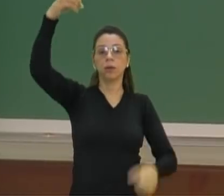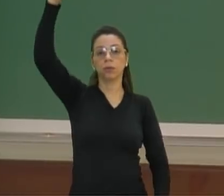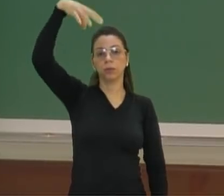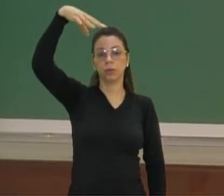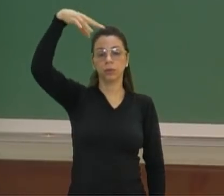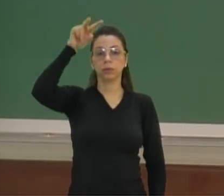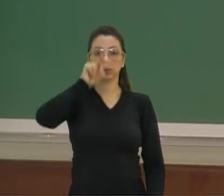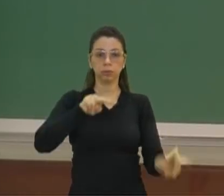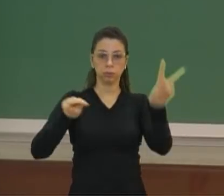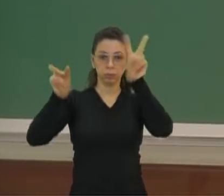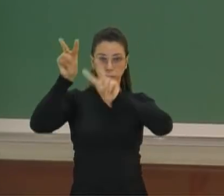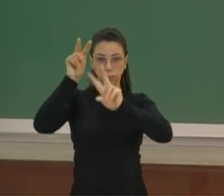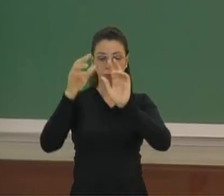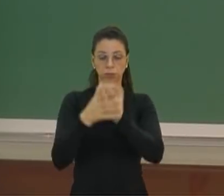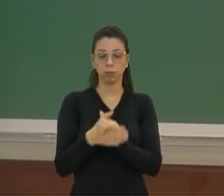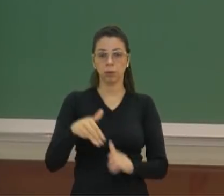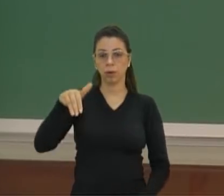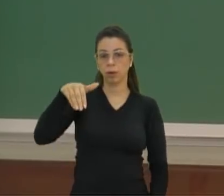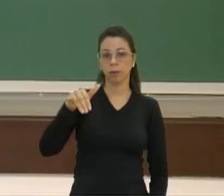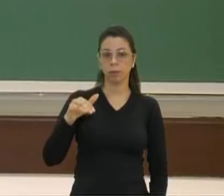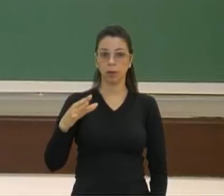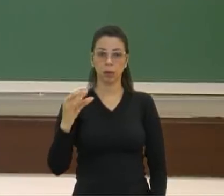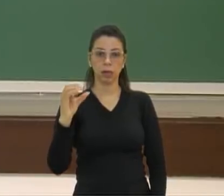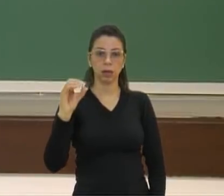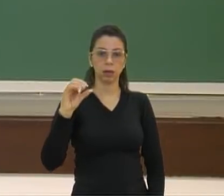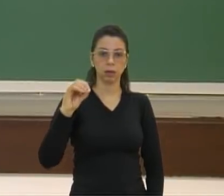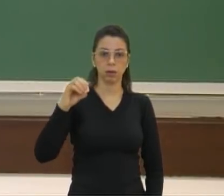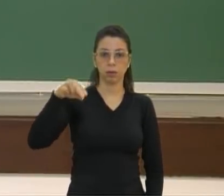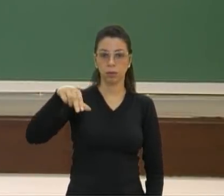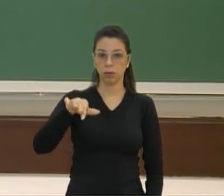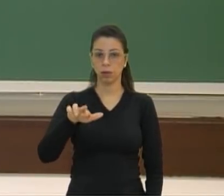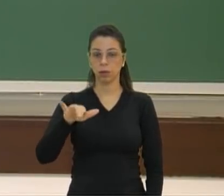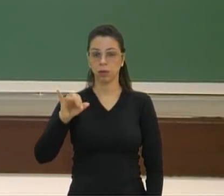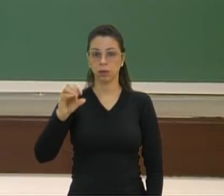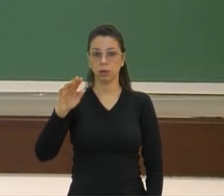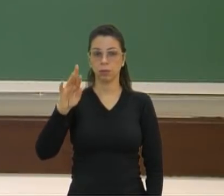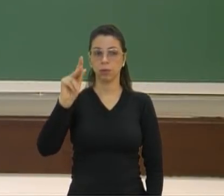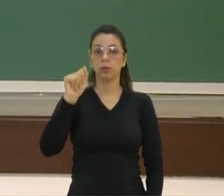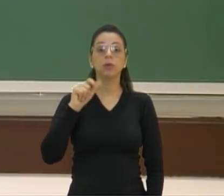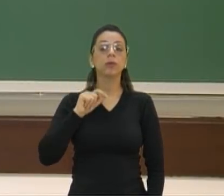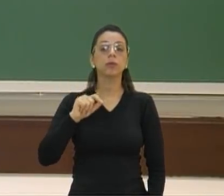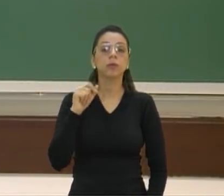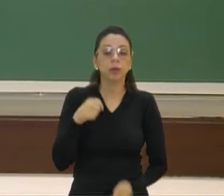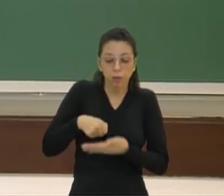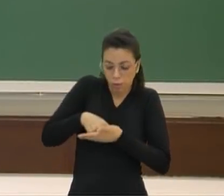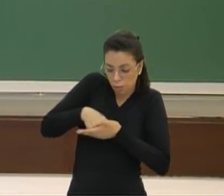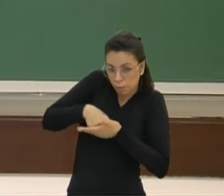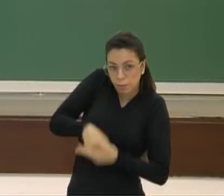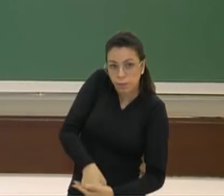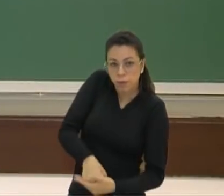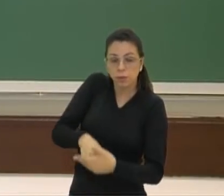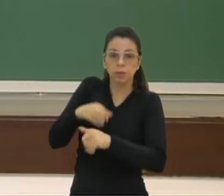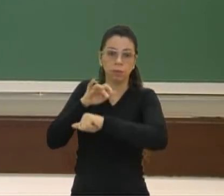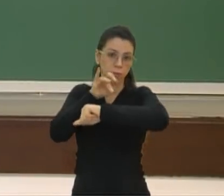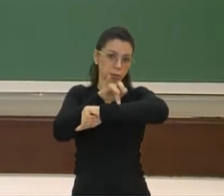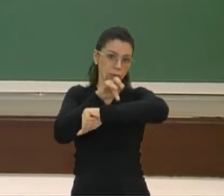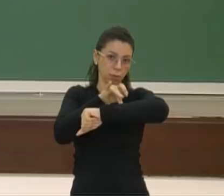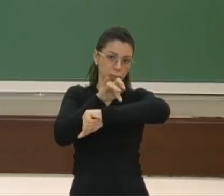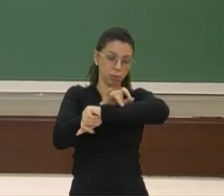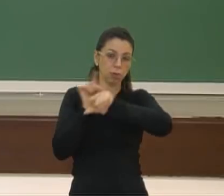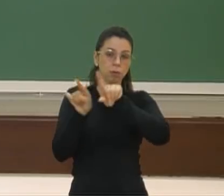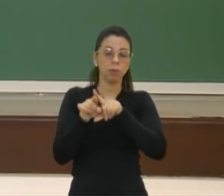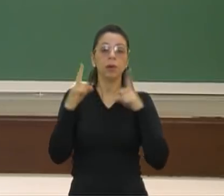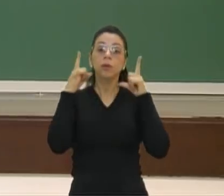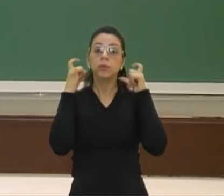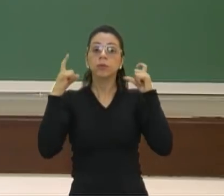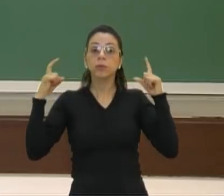a visão. E os mecanorreceptores capturam estímulos de pressão, no caso do tato, e de som,